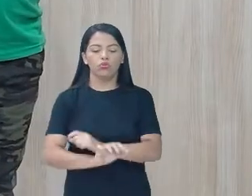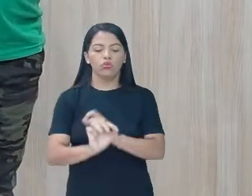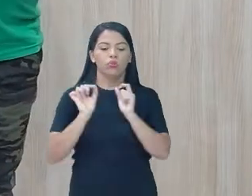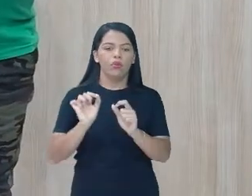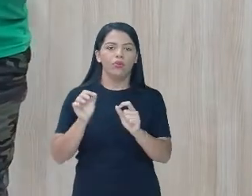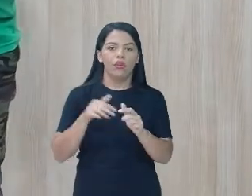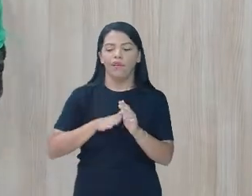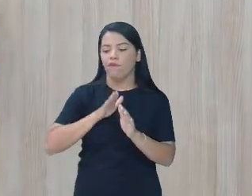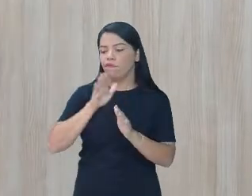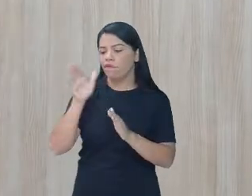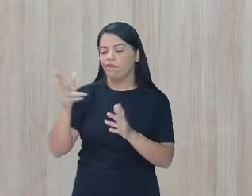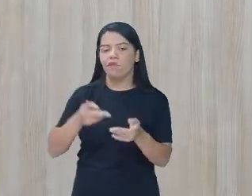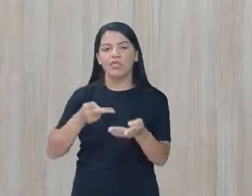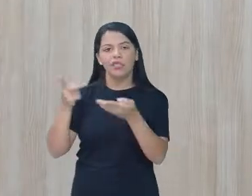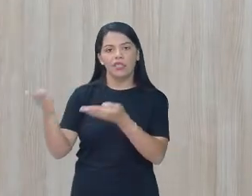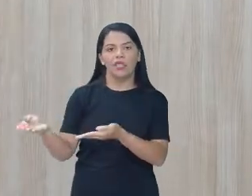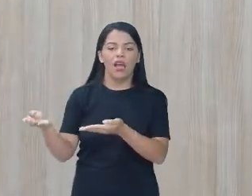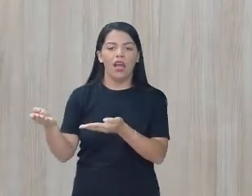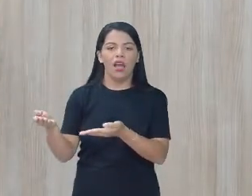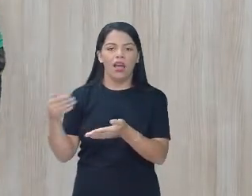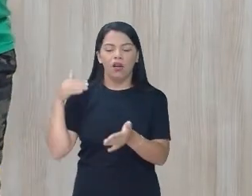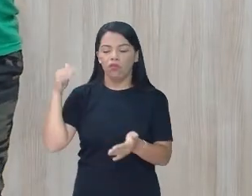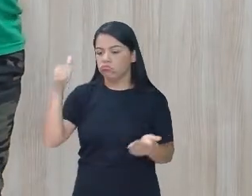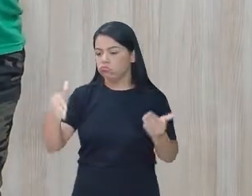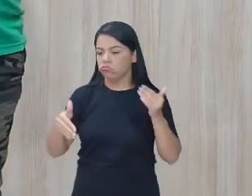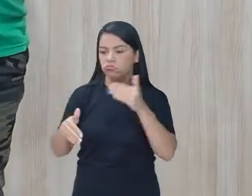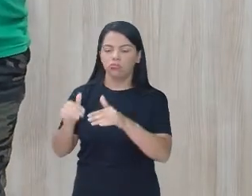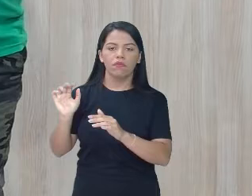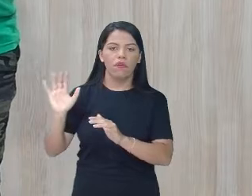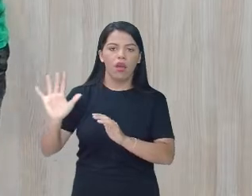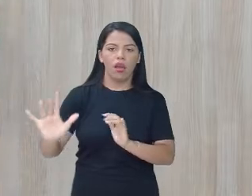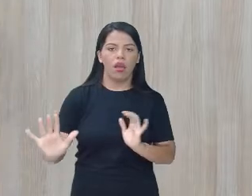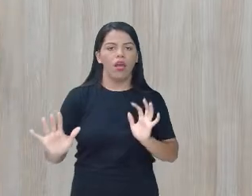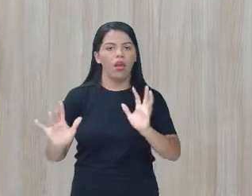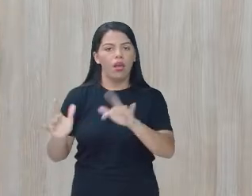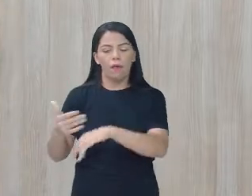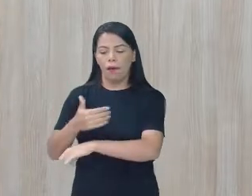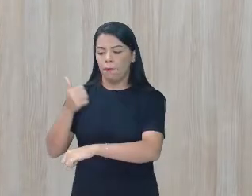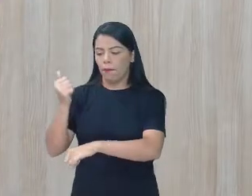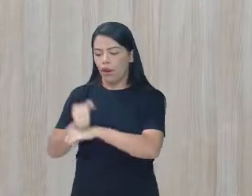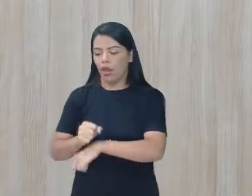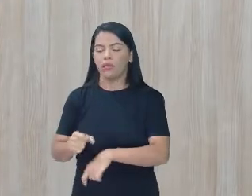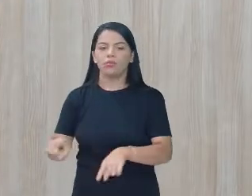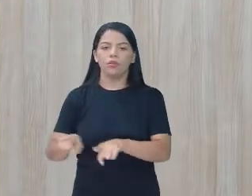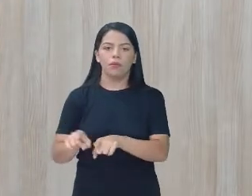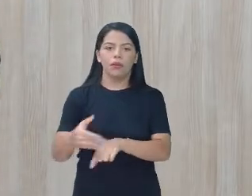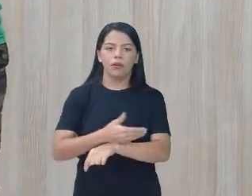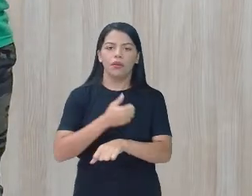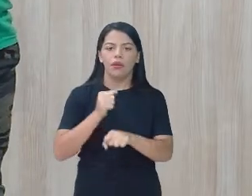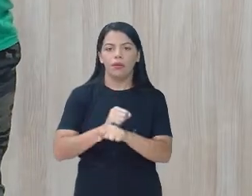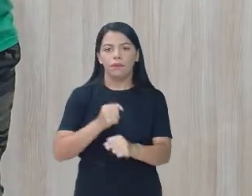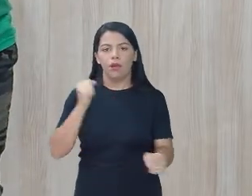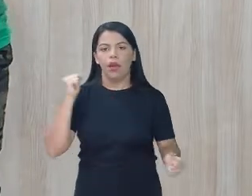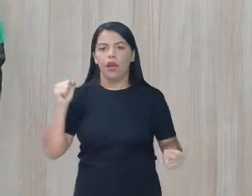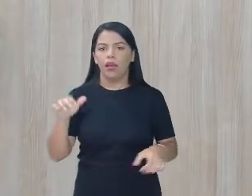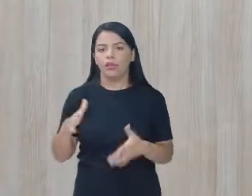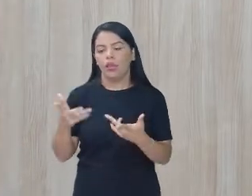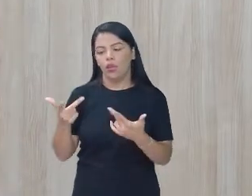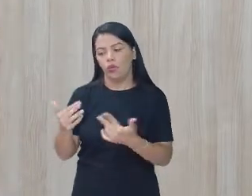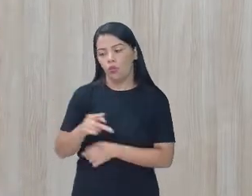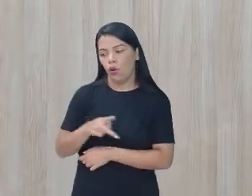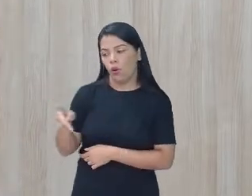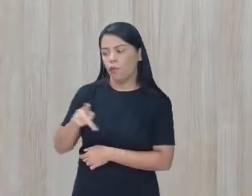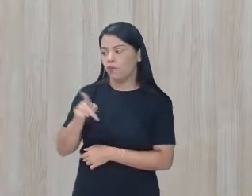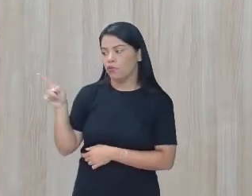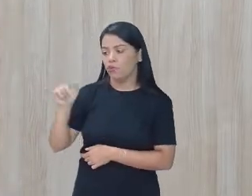as praças e parques, né? A professora Yolanda, ela mencionou aqui que passou a infância dela, né, visitando